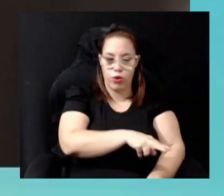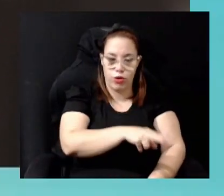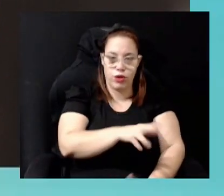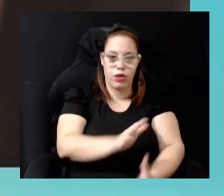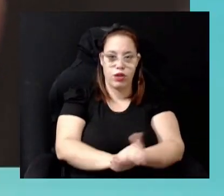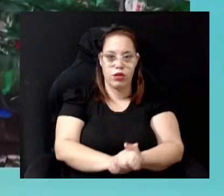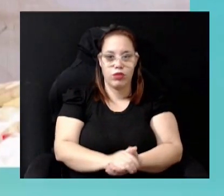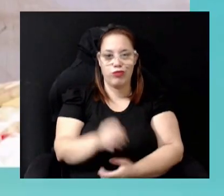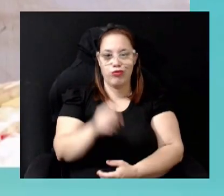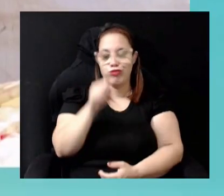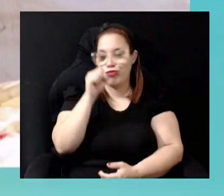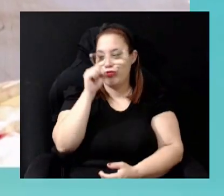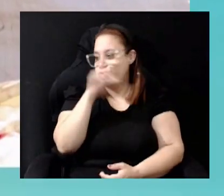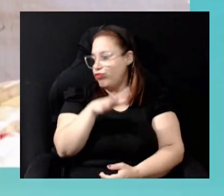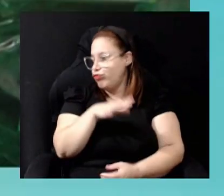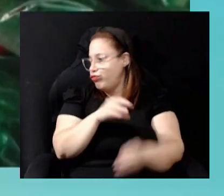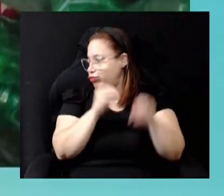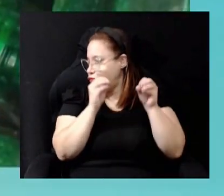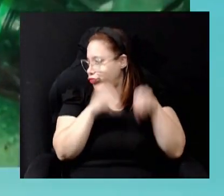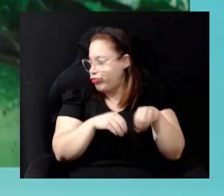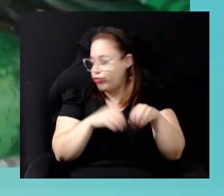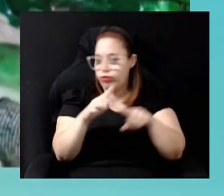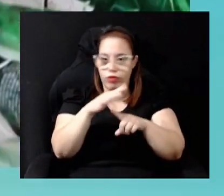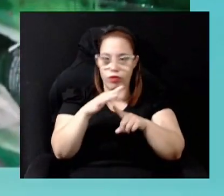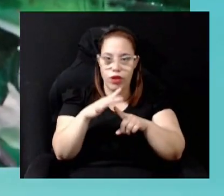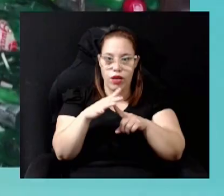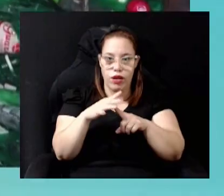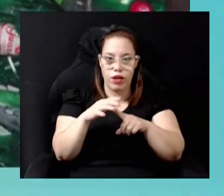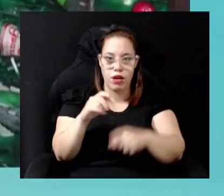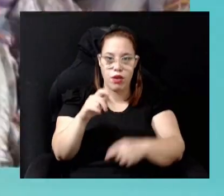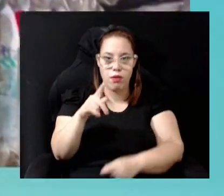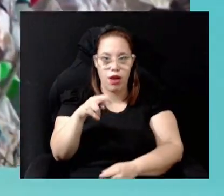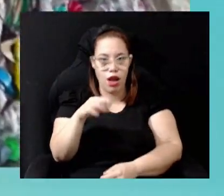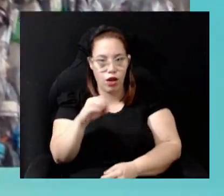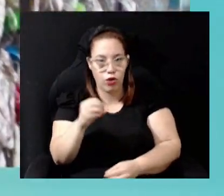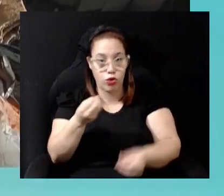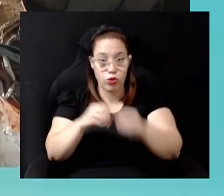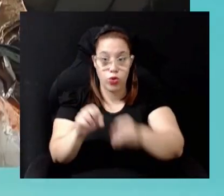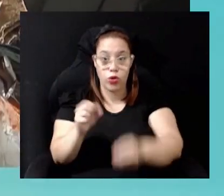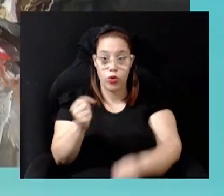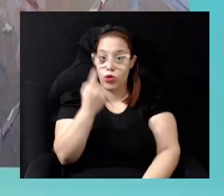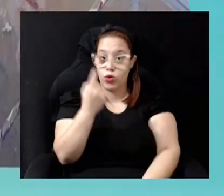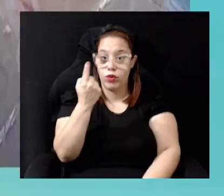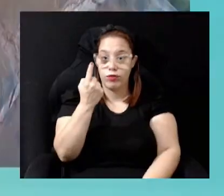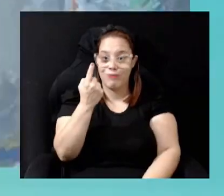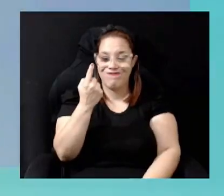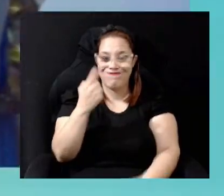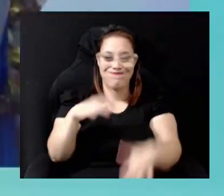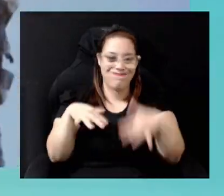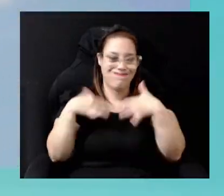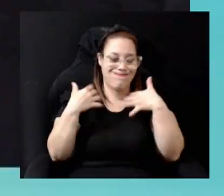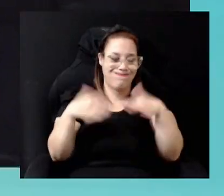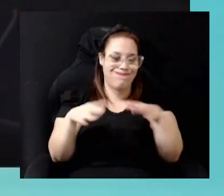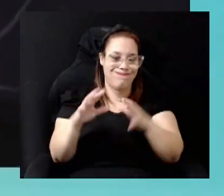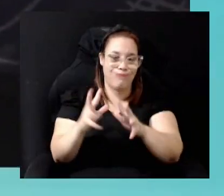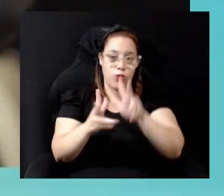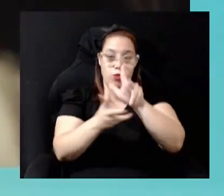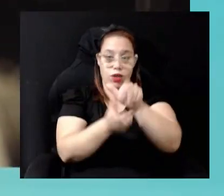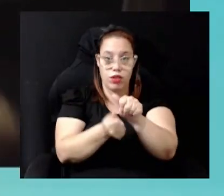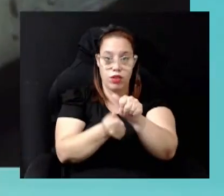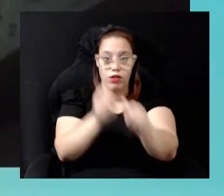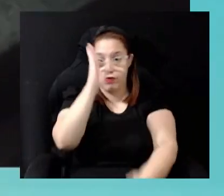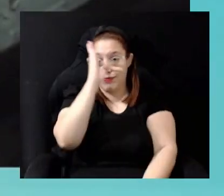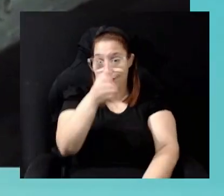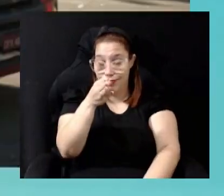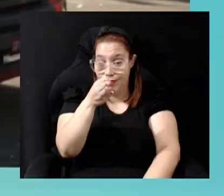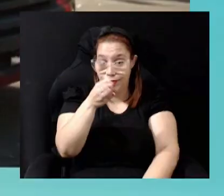meio ambiente, as bitucas são o plástico de uso único mais abundantes no planeta. O principal componente dos